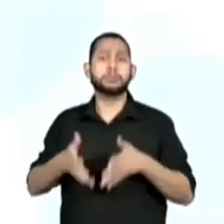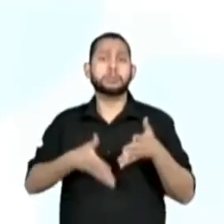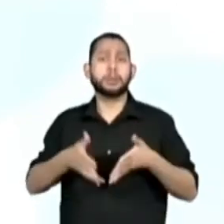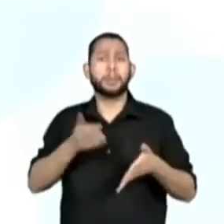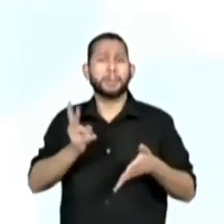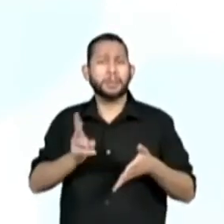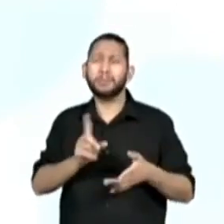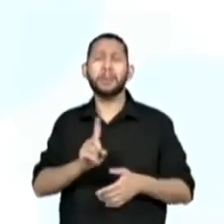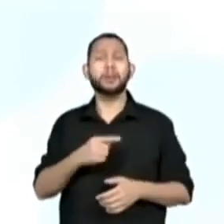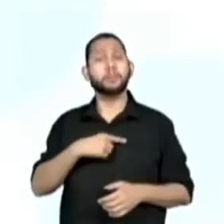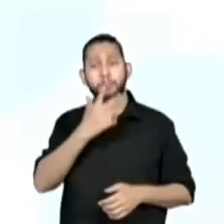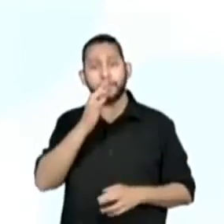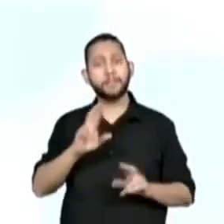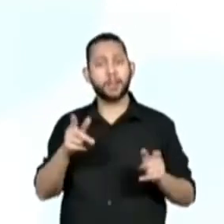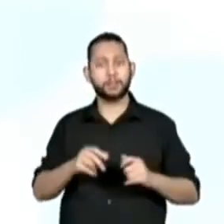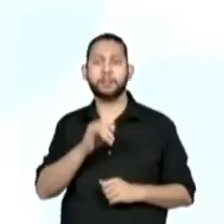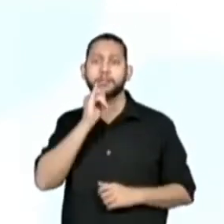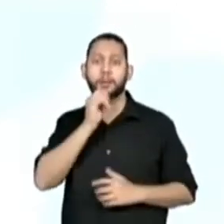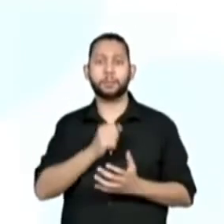debaixo da mesa.